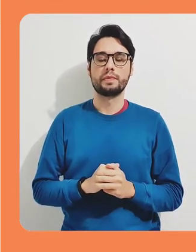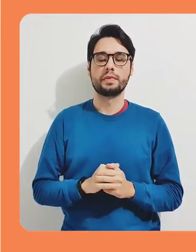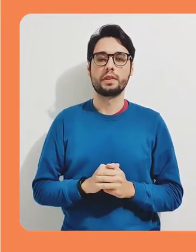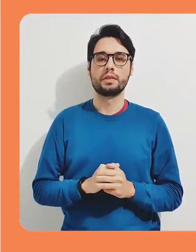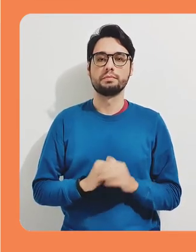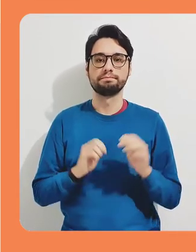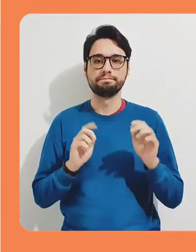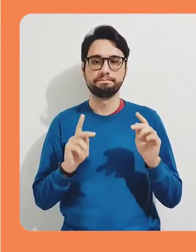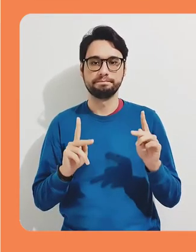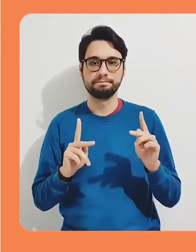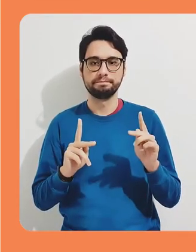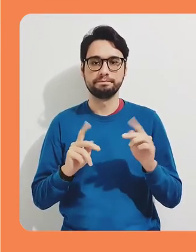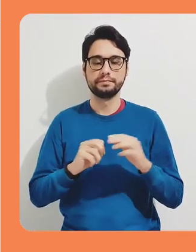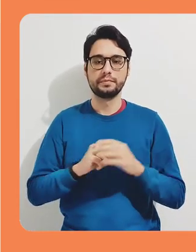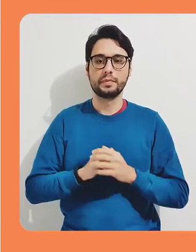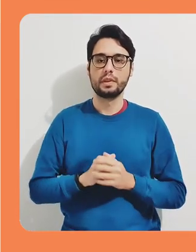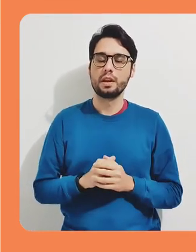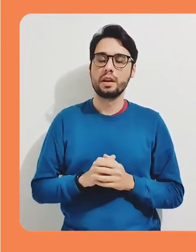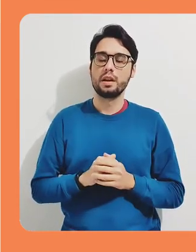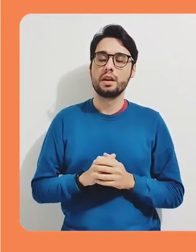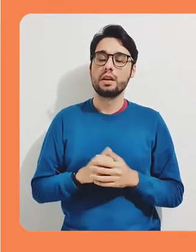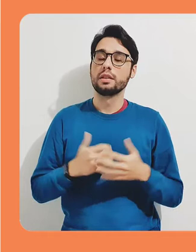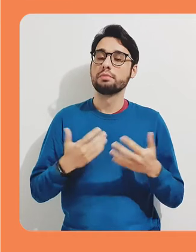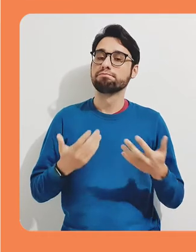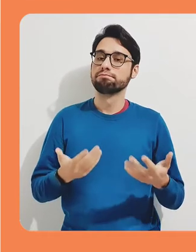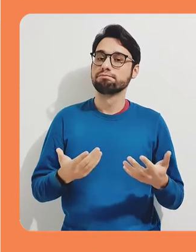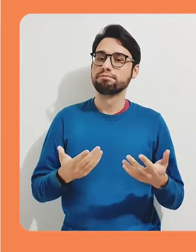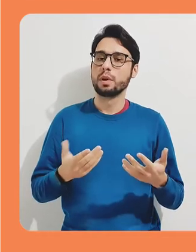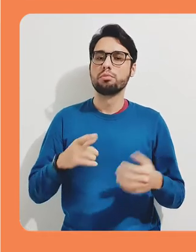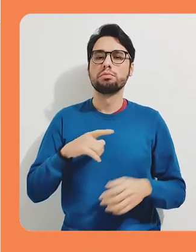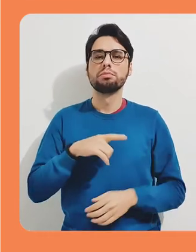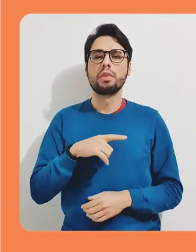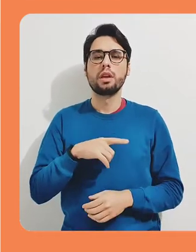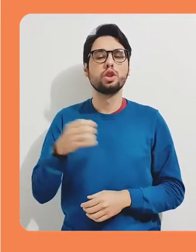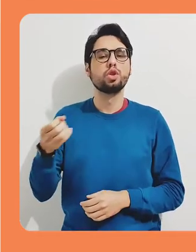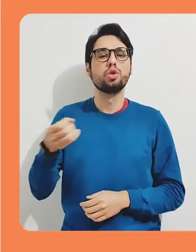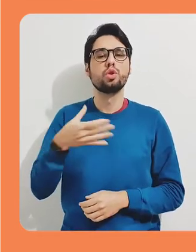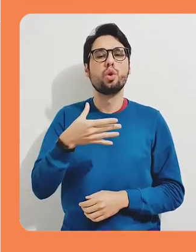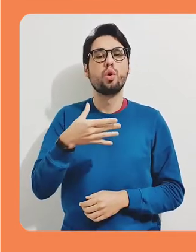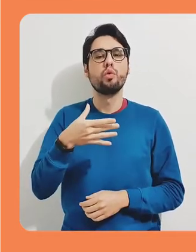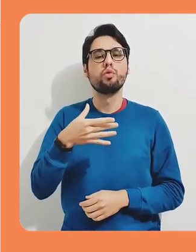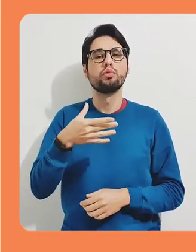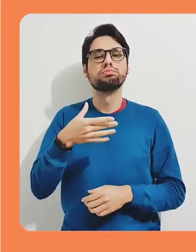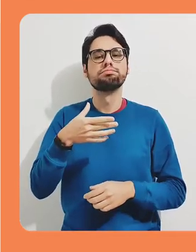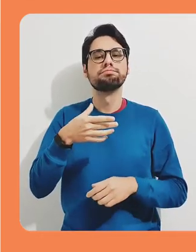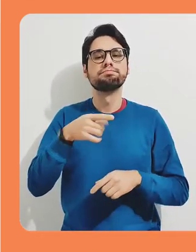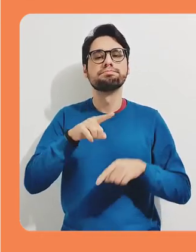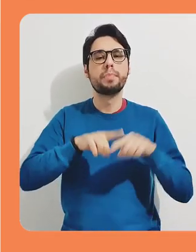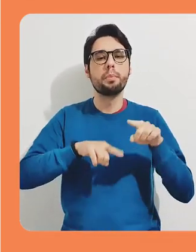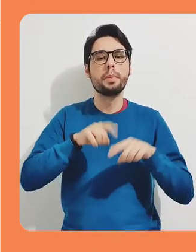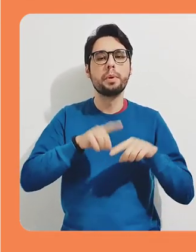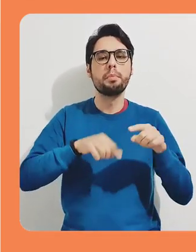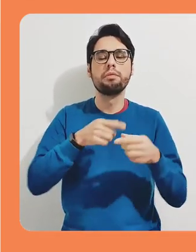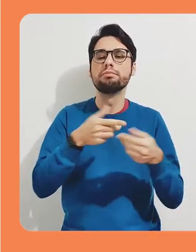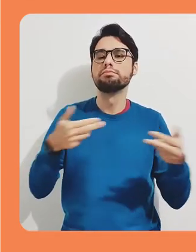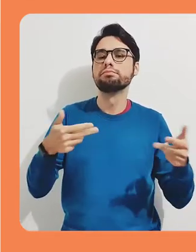basta clicar ali e fazemos aqui lista, lista 2 e por aí